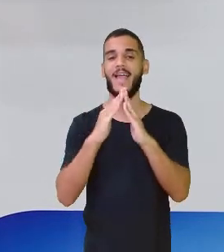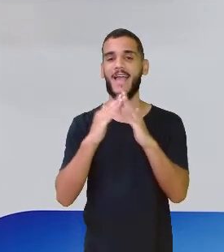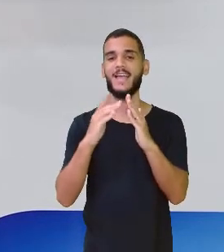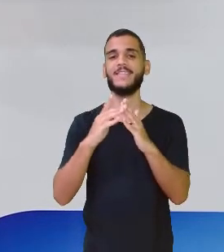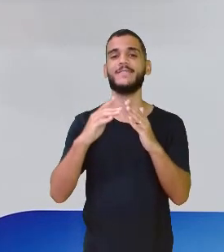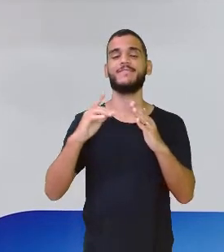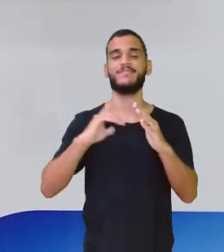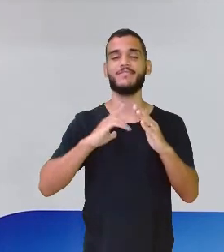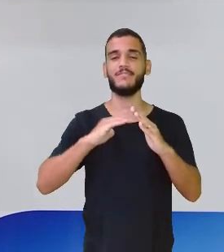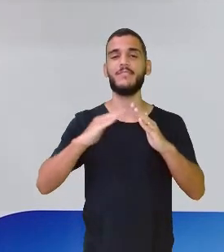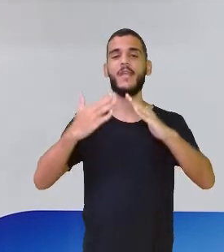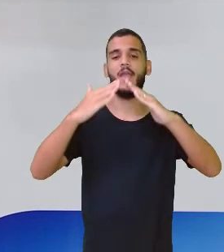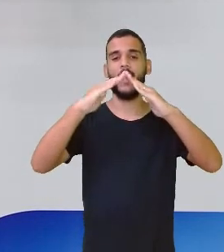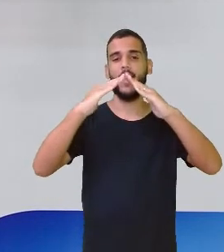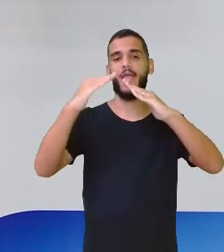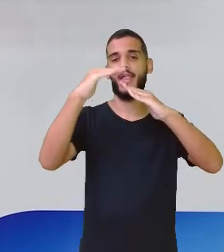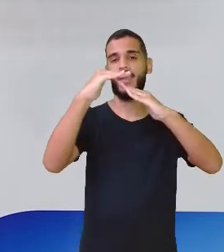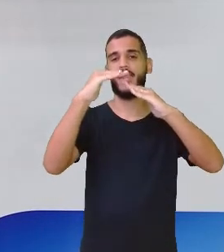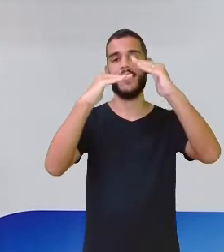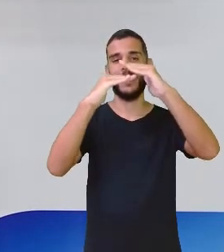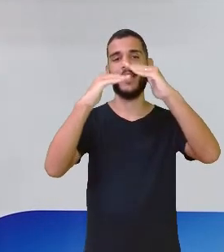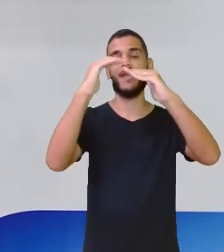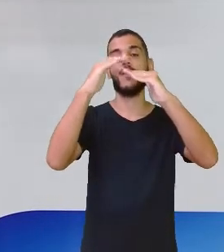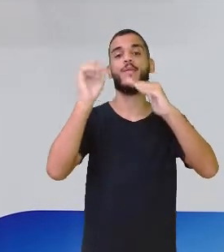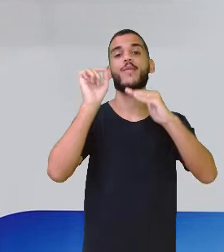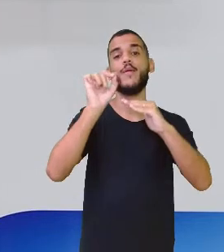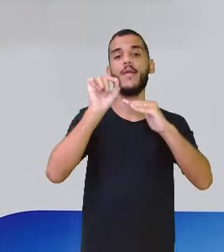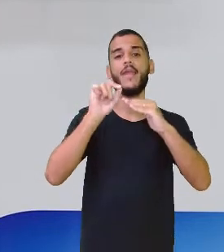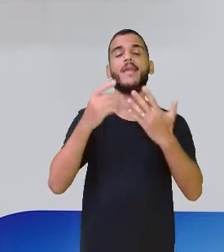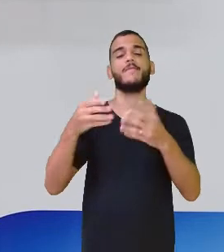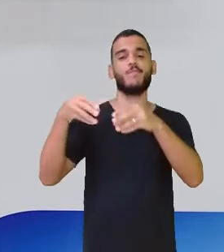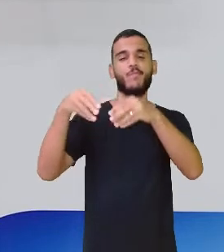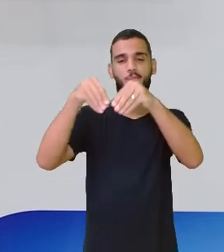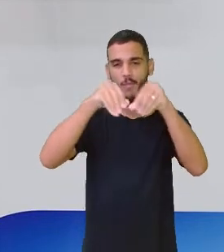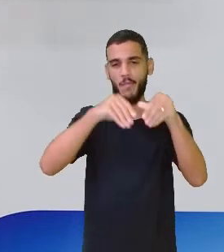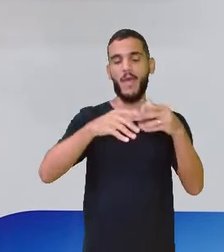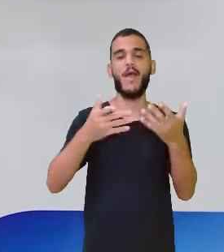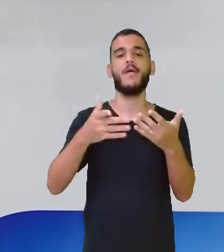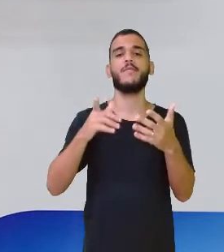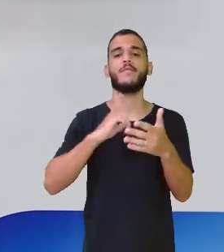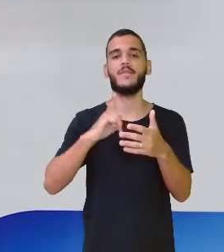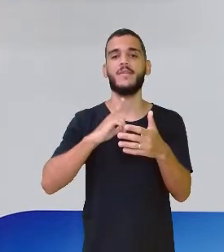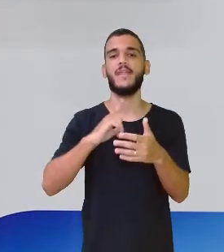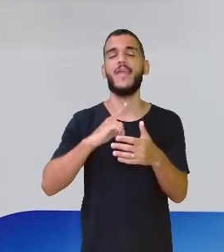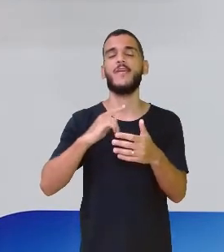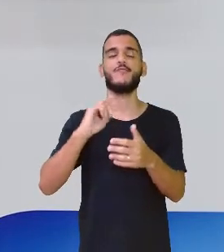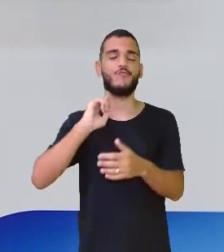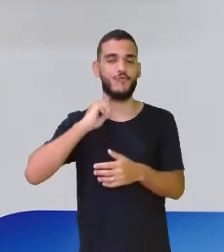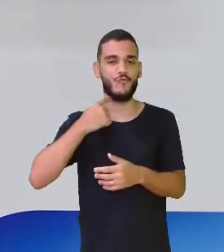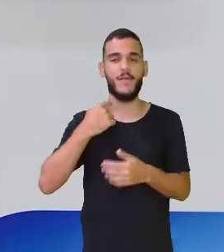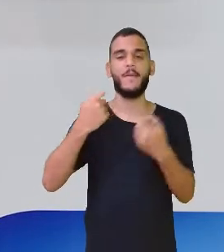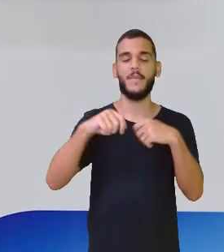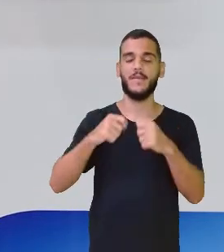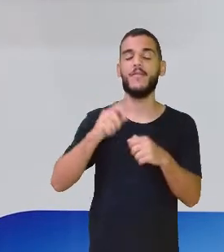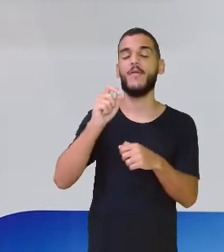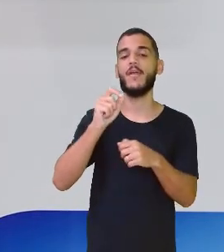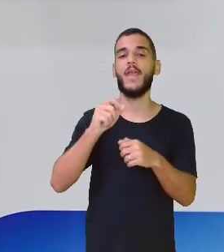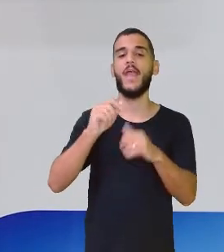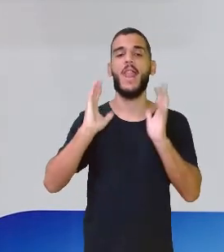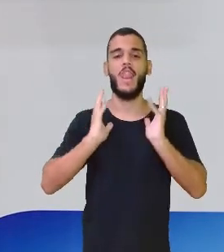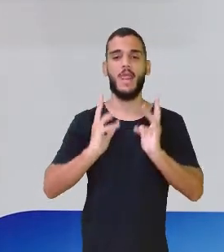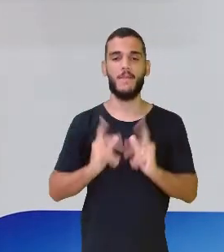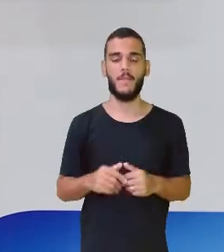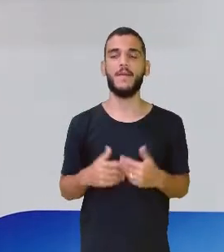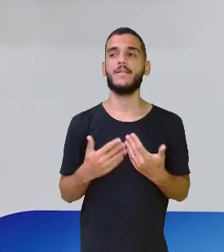Sem as lajes, então para tirar a poeira que juntava, usava o espanador. E aqui é um abanador, mas